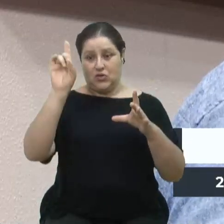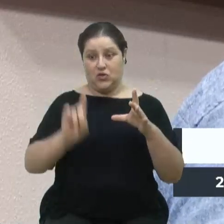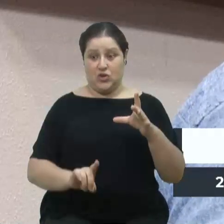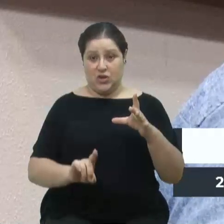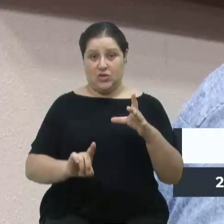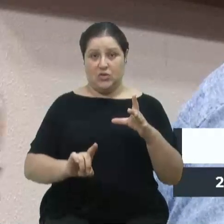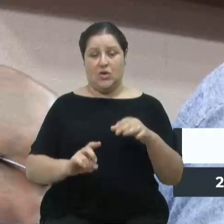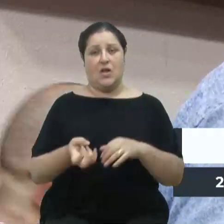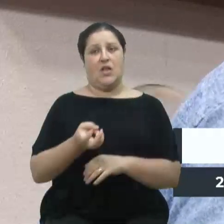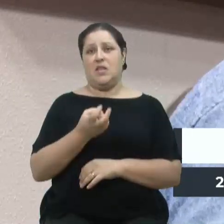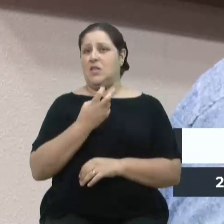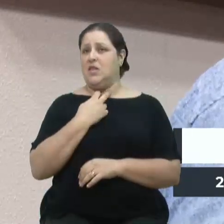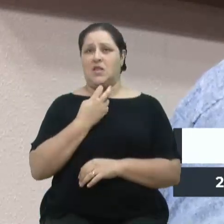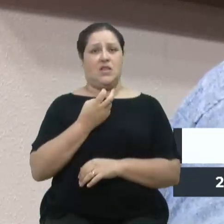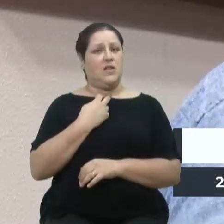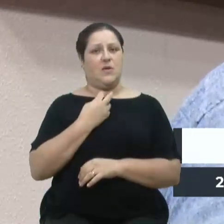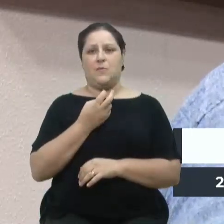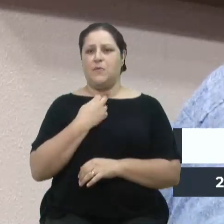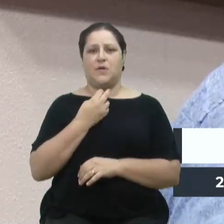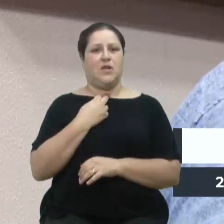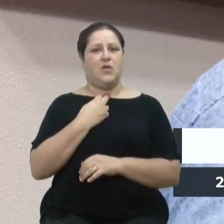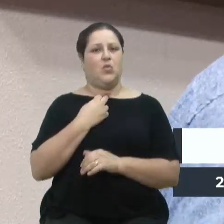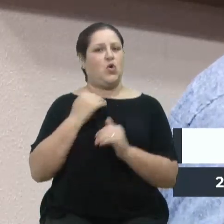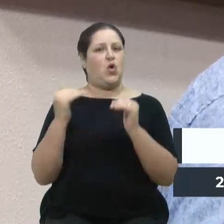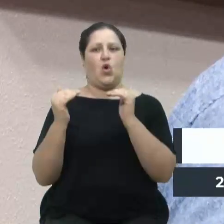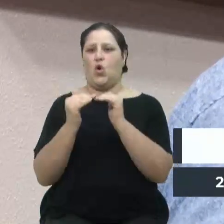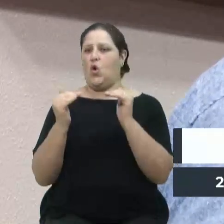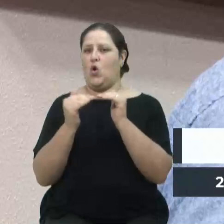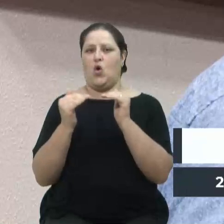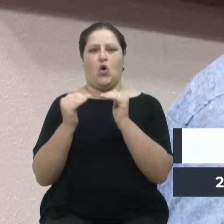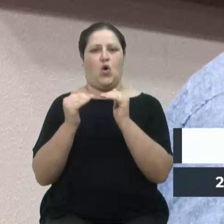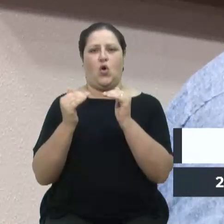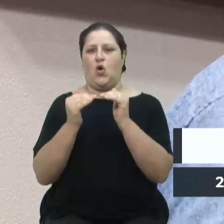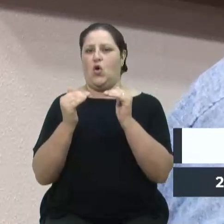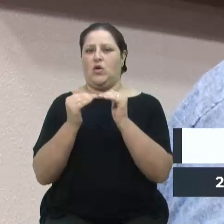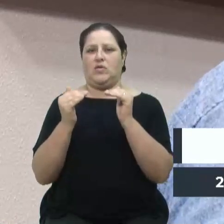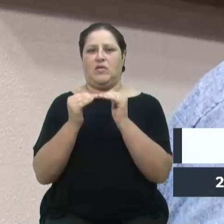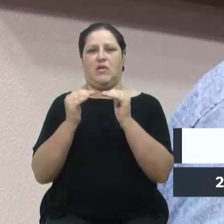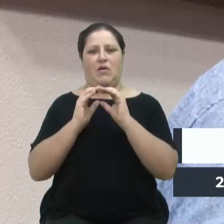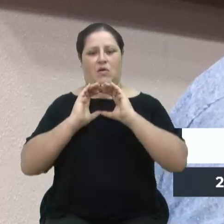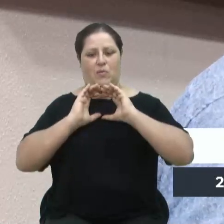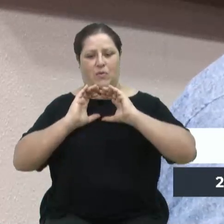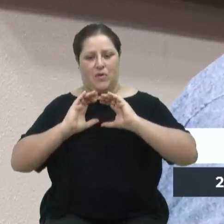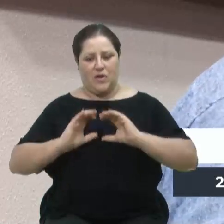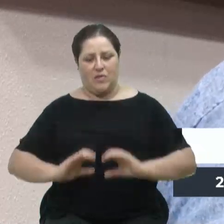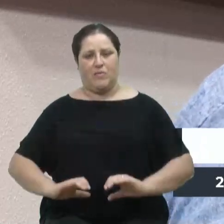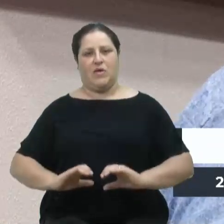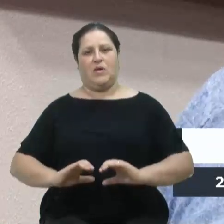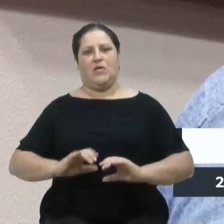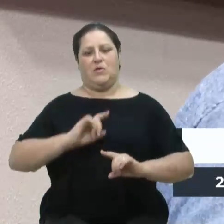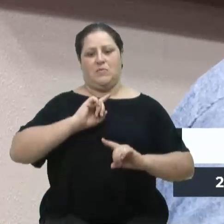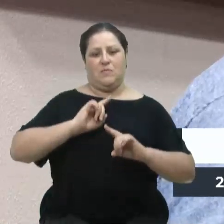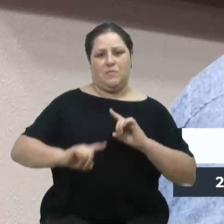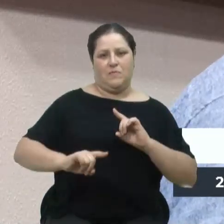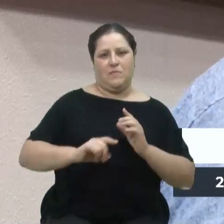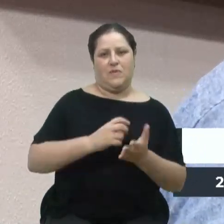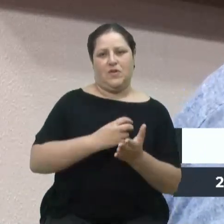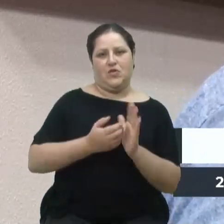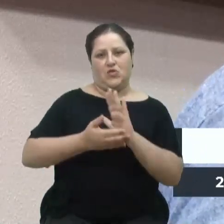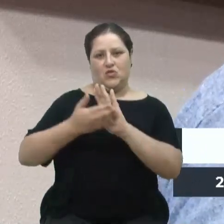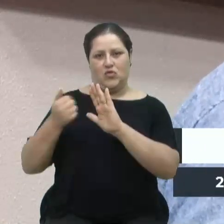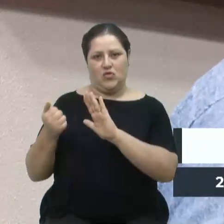nós não podemos coadunar com atos que restringam, que cassem,